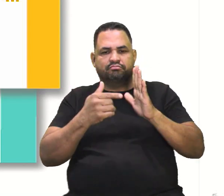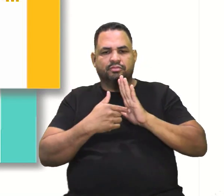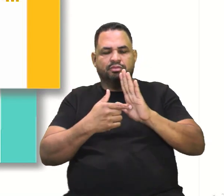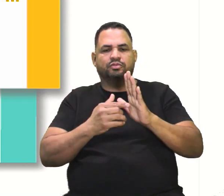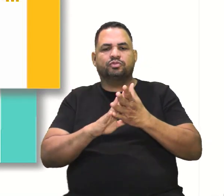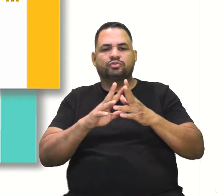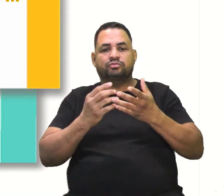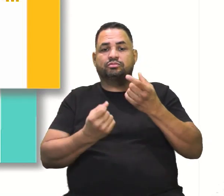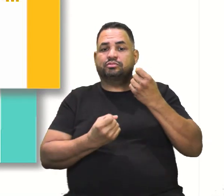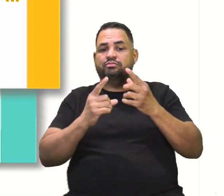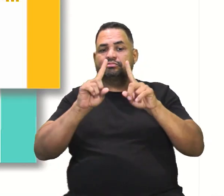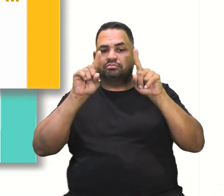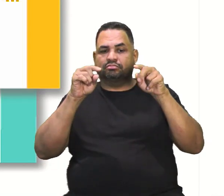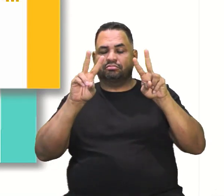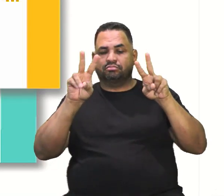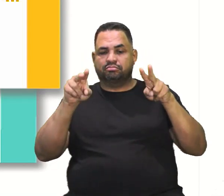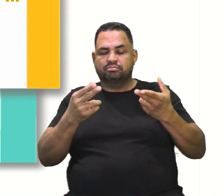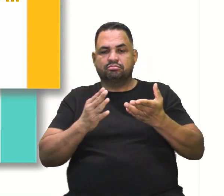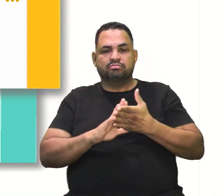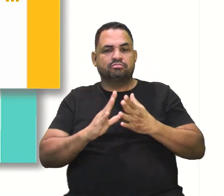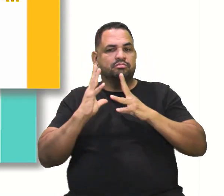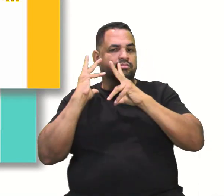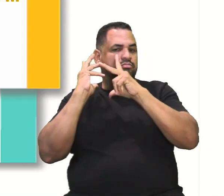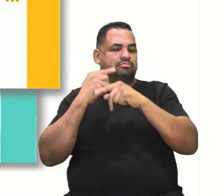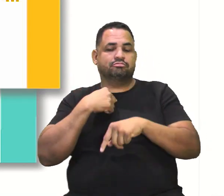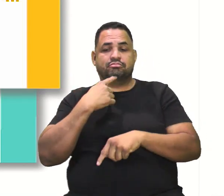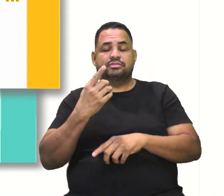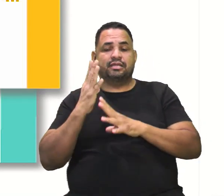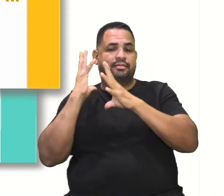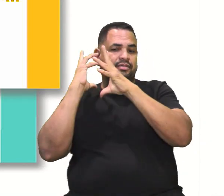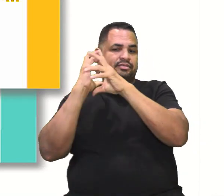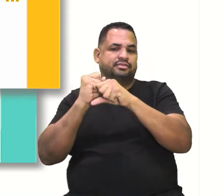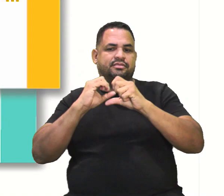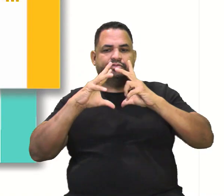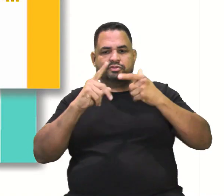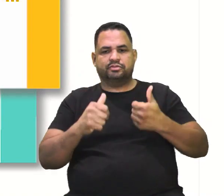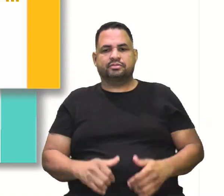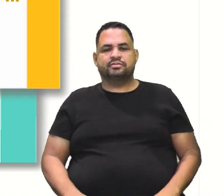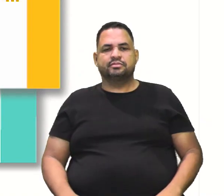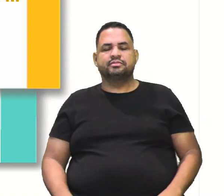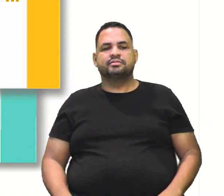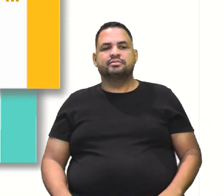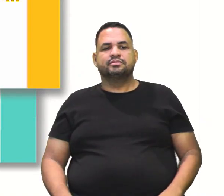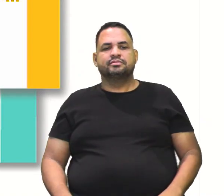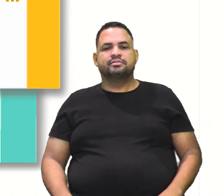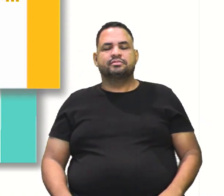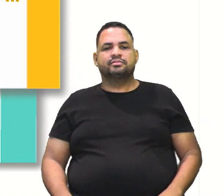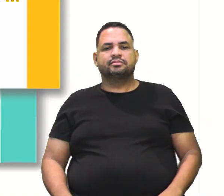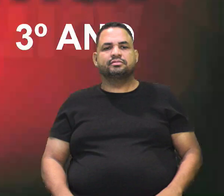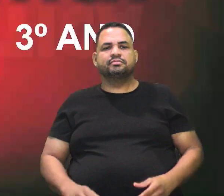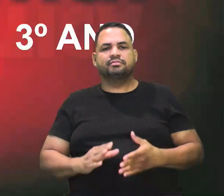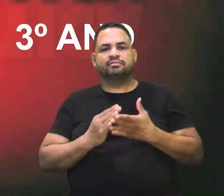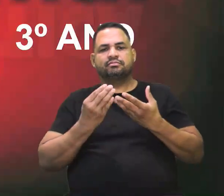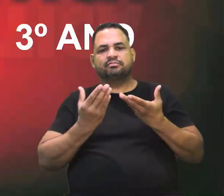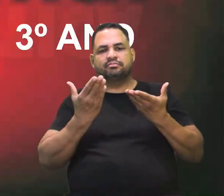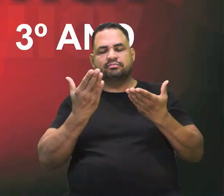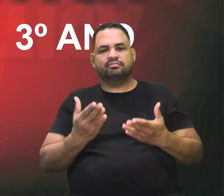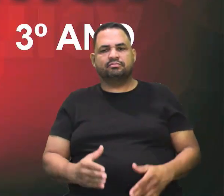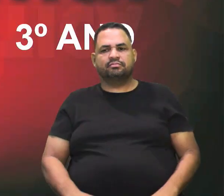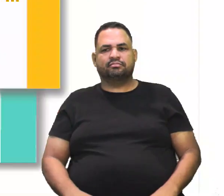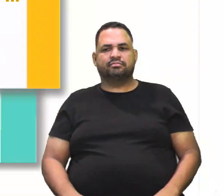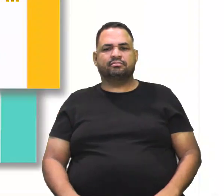unidade 2, porque não é possível revisar todos, tá difícil? Na unidade 2 ela foi bastante,